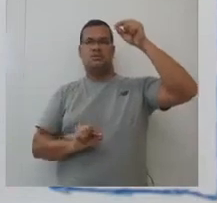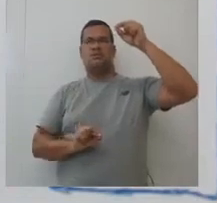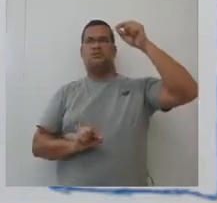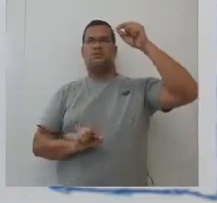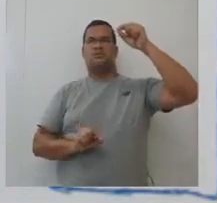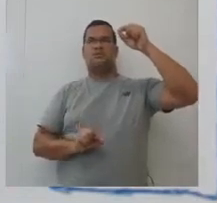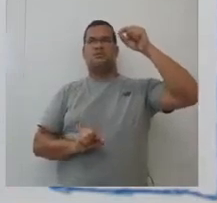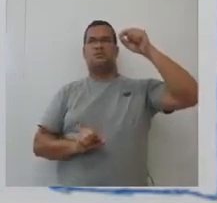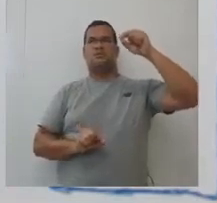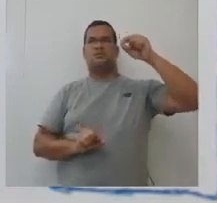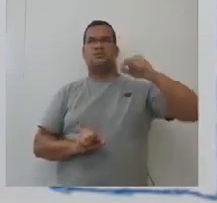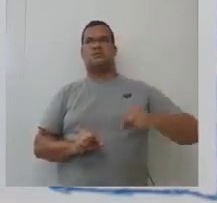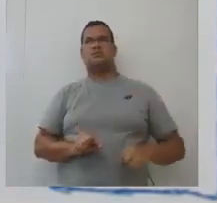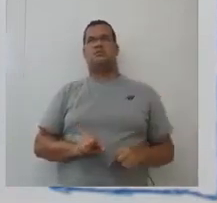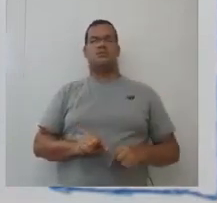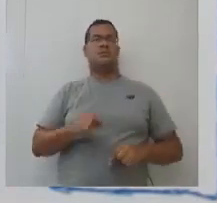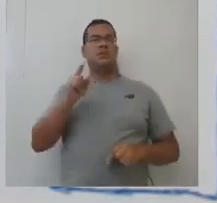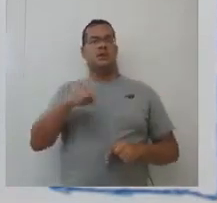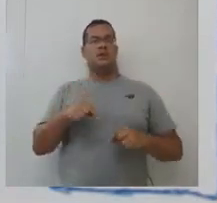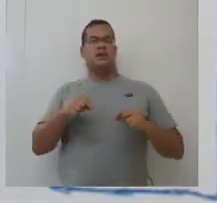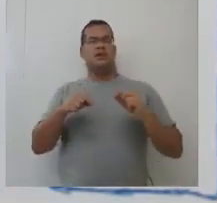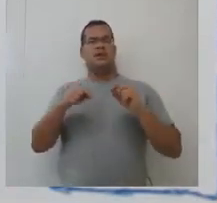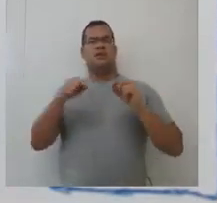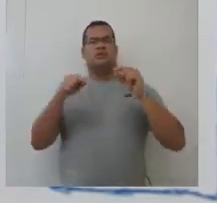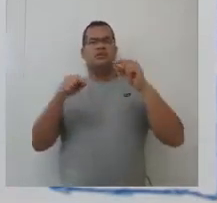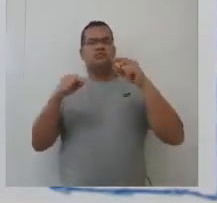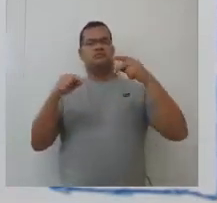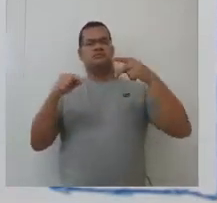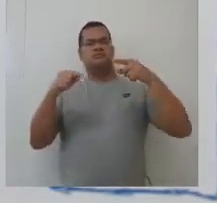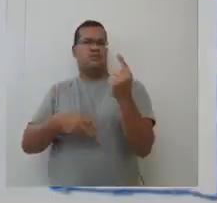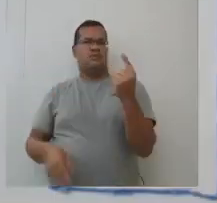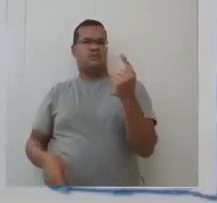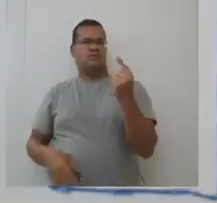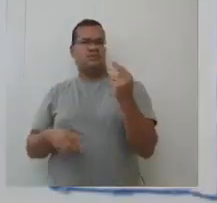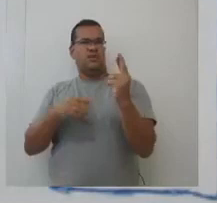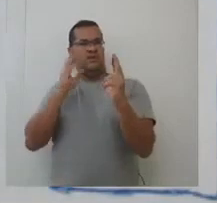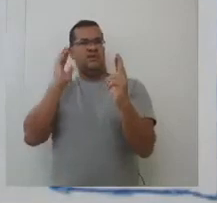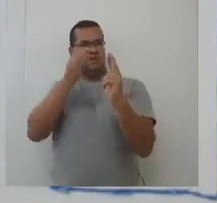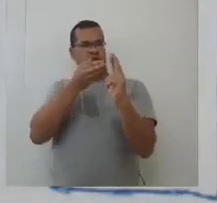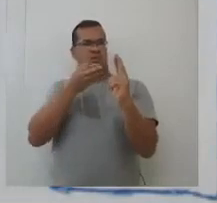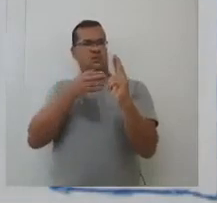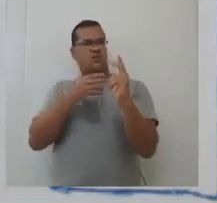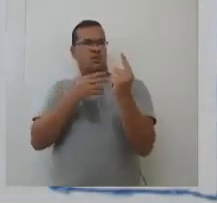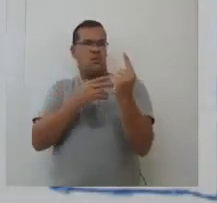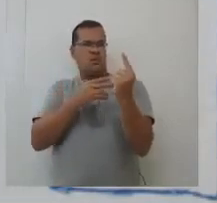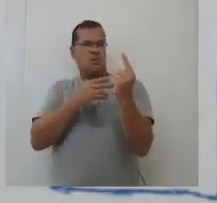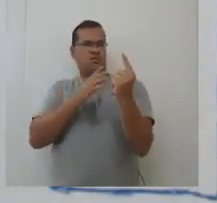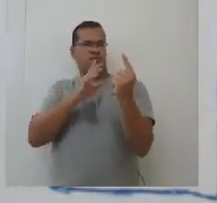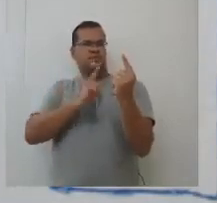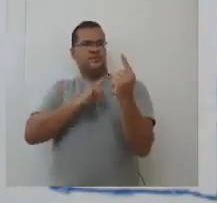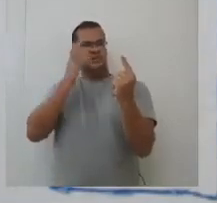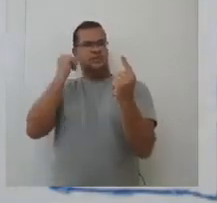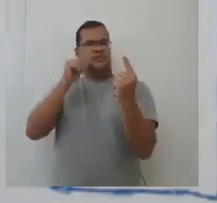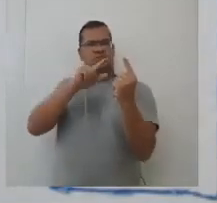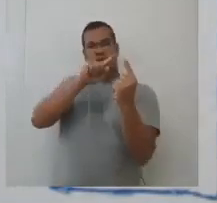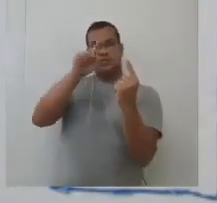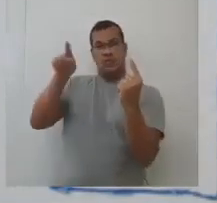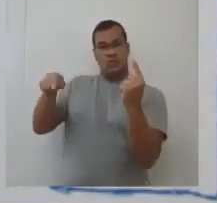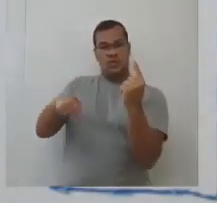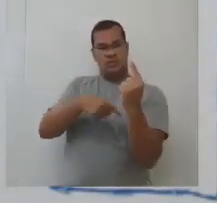vértice, aqui é outro vértice e aqui é outro vértice. Lembre que todas elas são